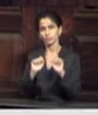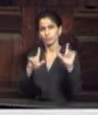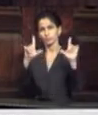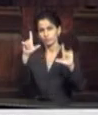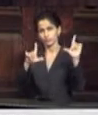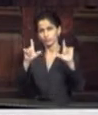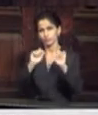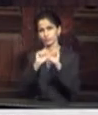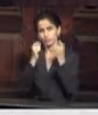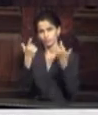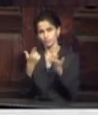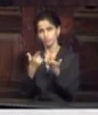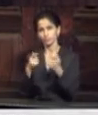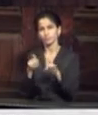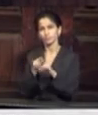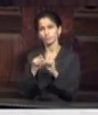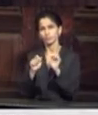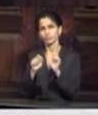imprensa,